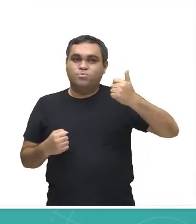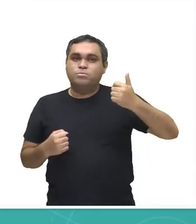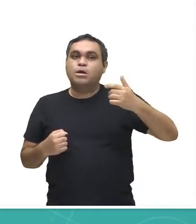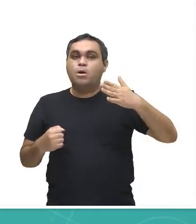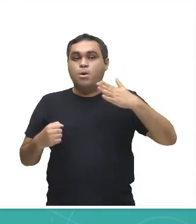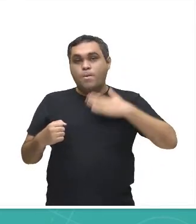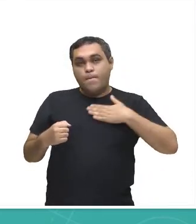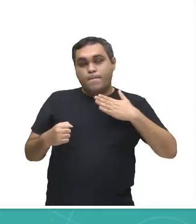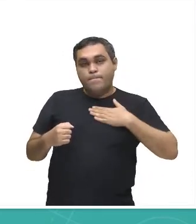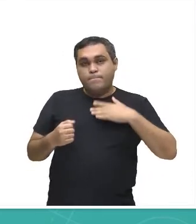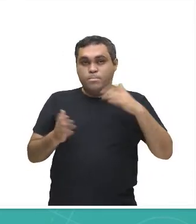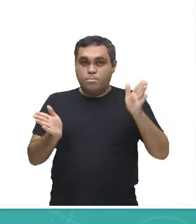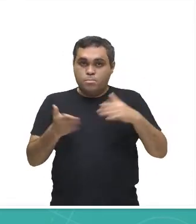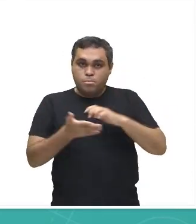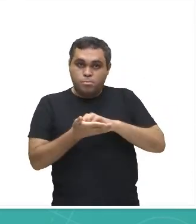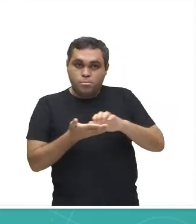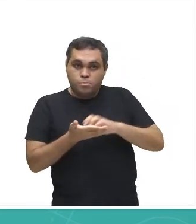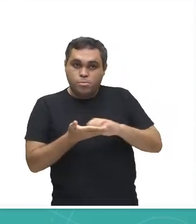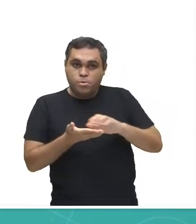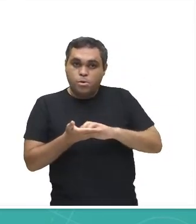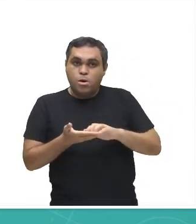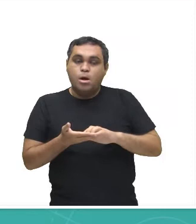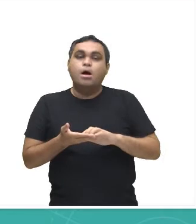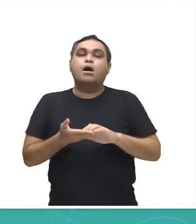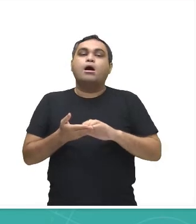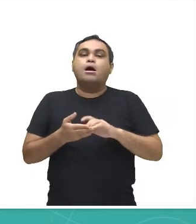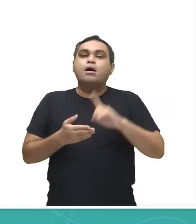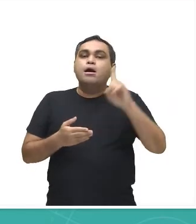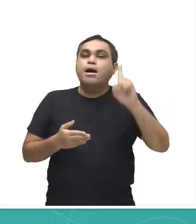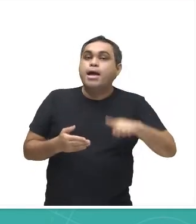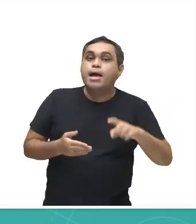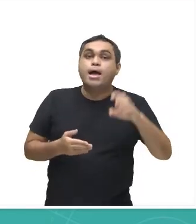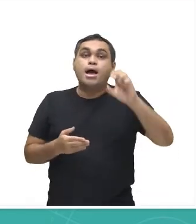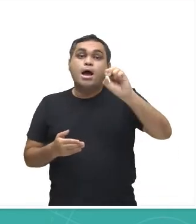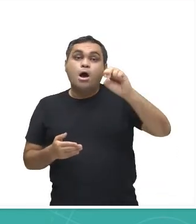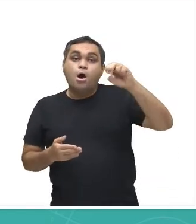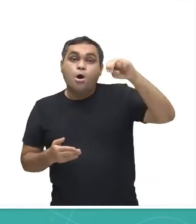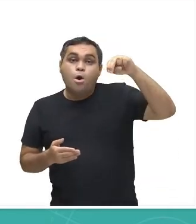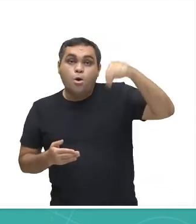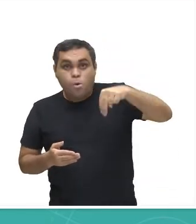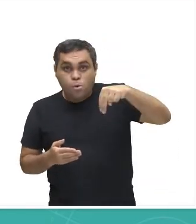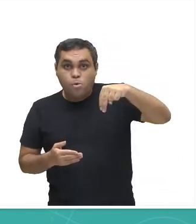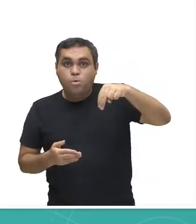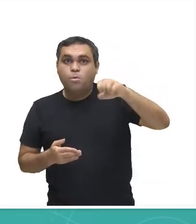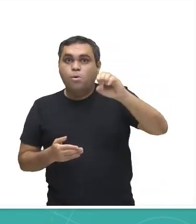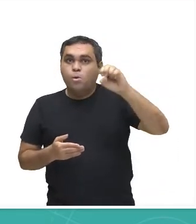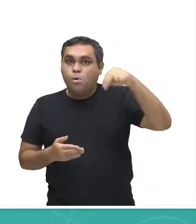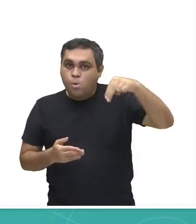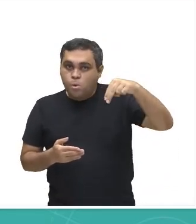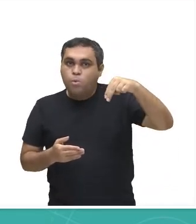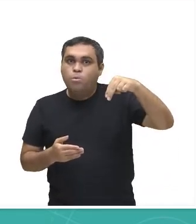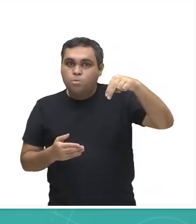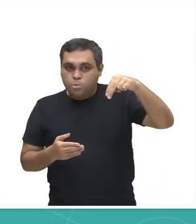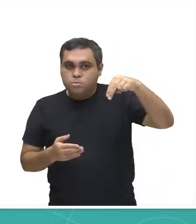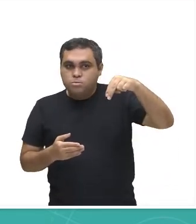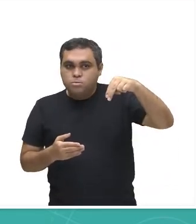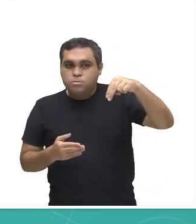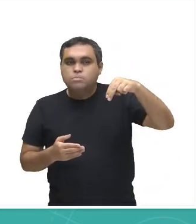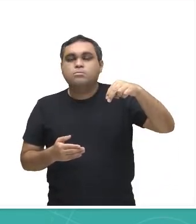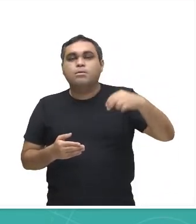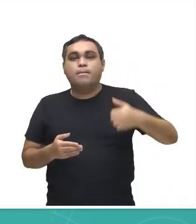on the first floor, ok? Então, se você quer falar sobre os andares de um edifício, você vai